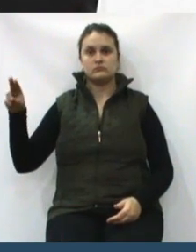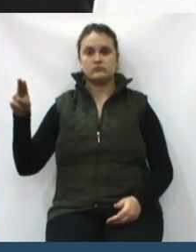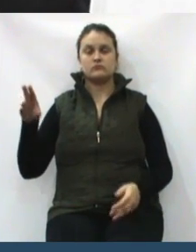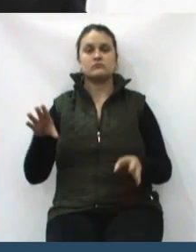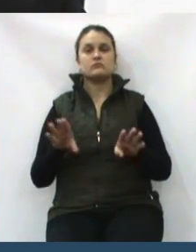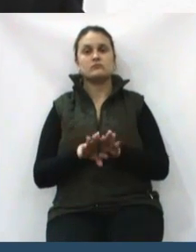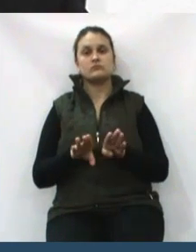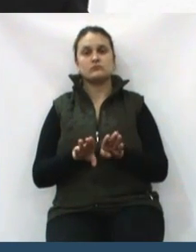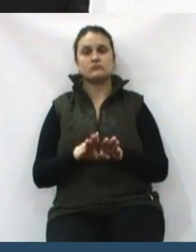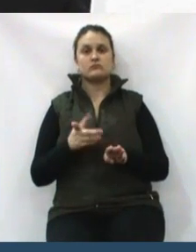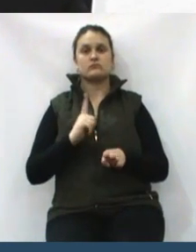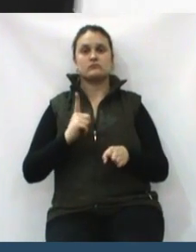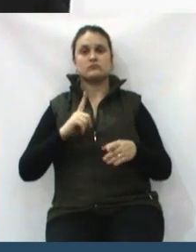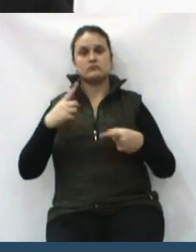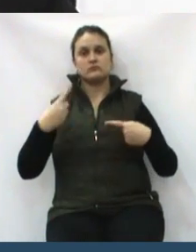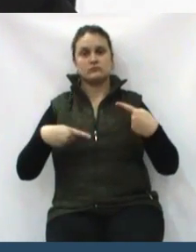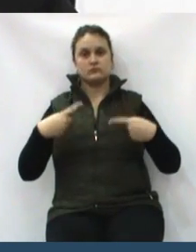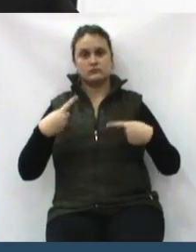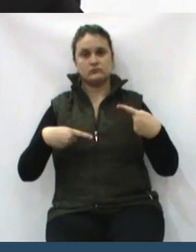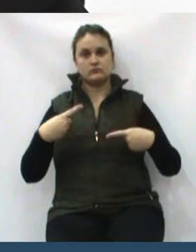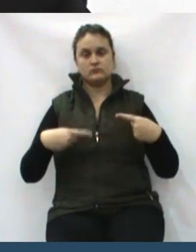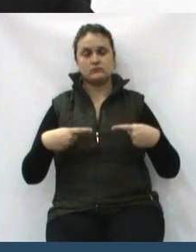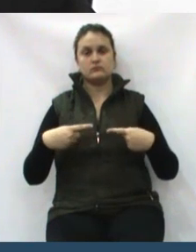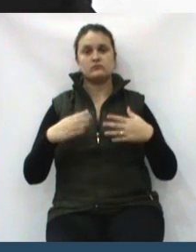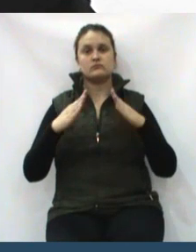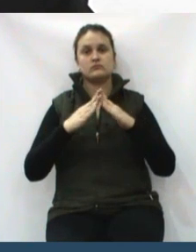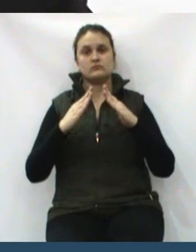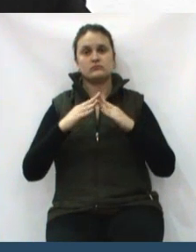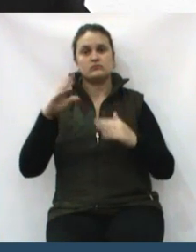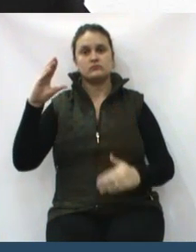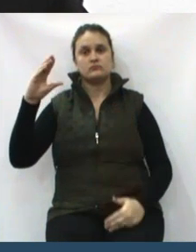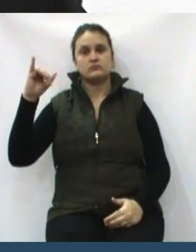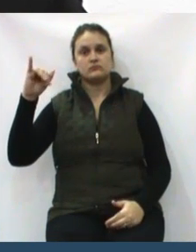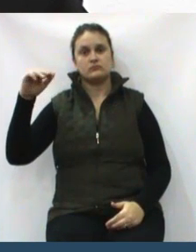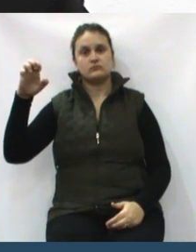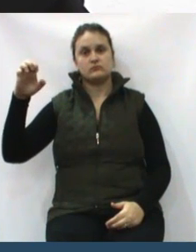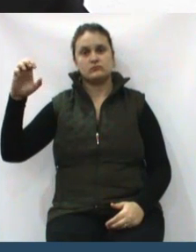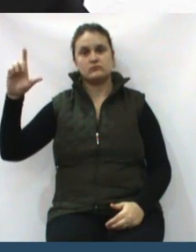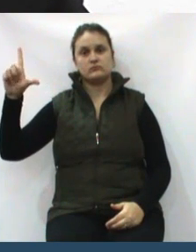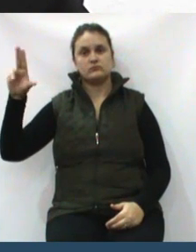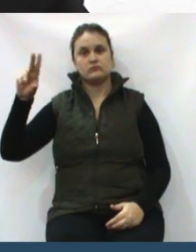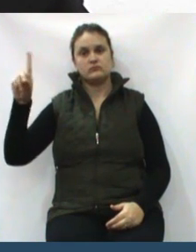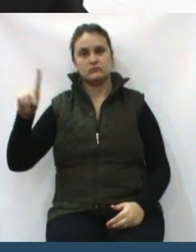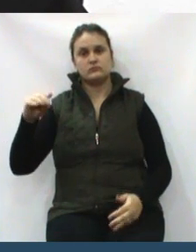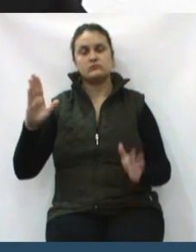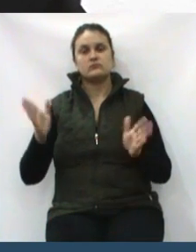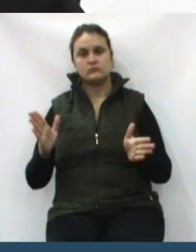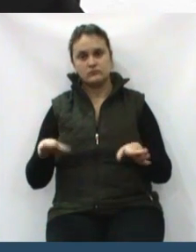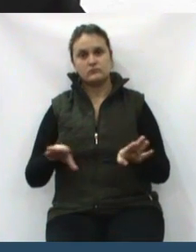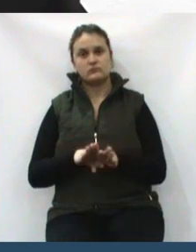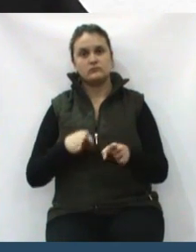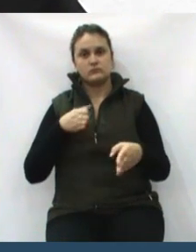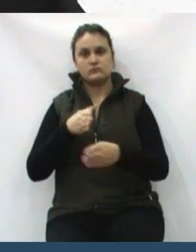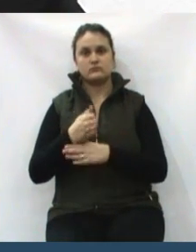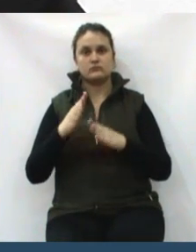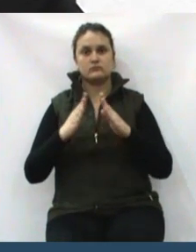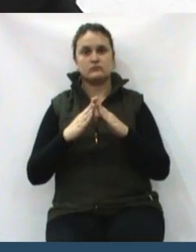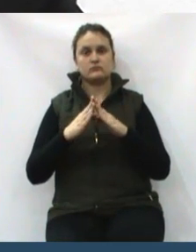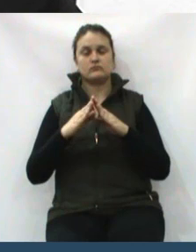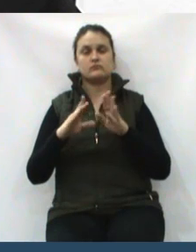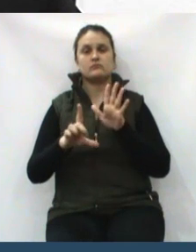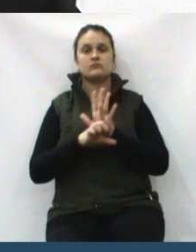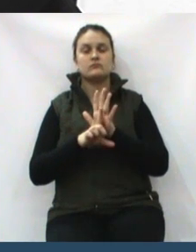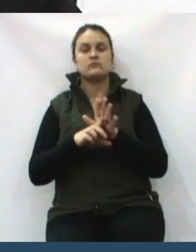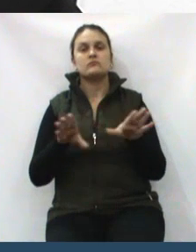Temos também a discussão do imóvel do Cineluz, que também agora está entrando nessa Casa de Leis. Temos, além